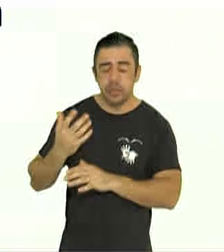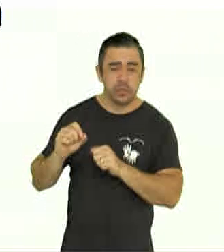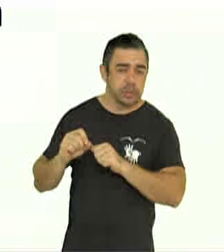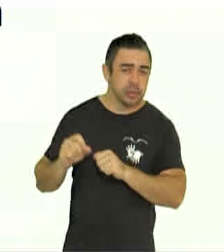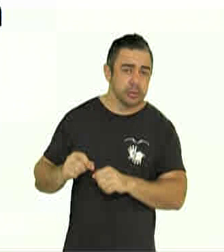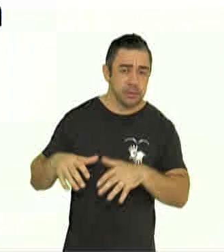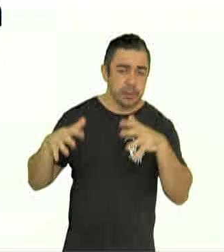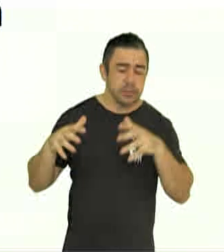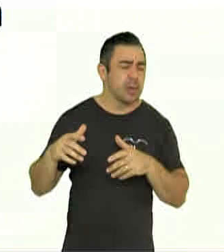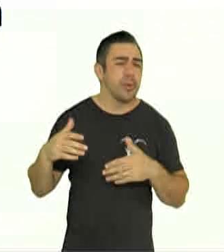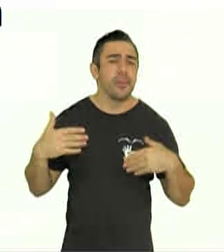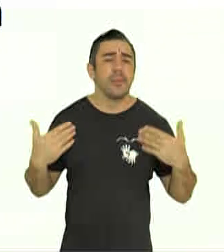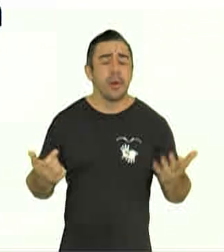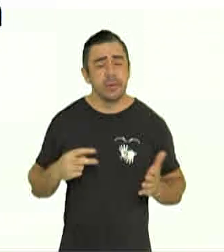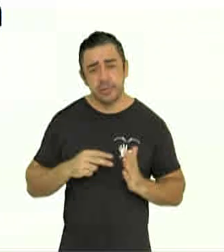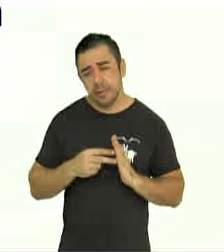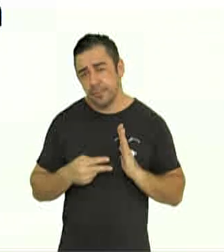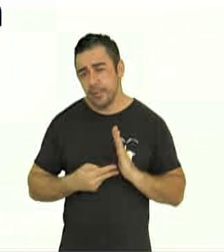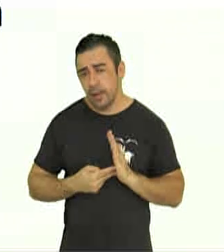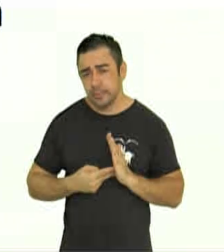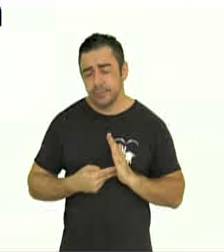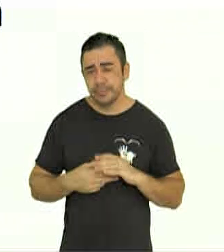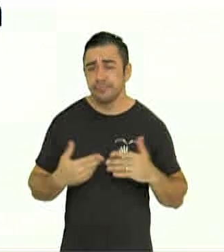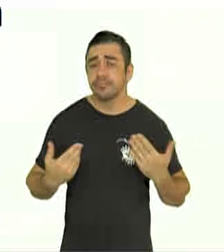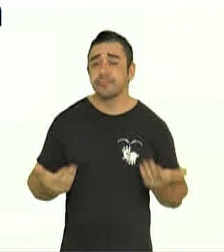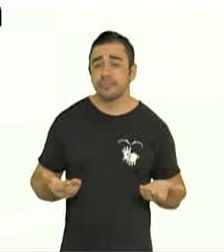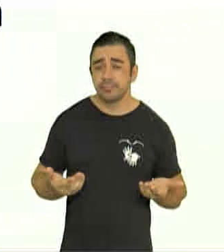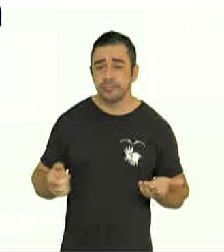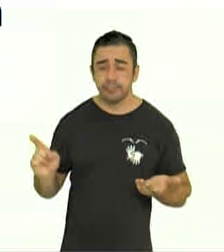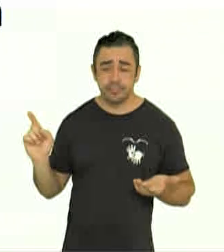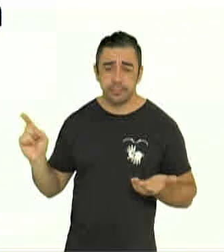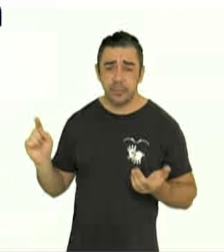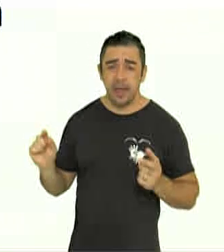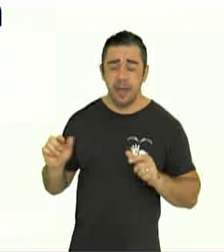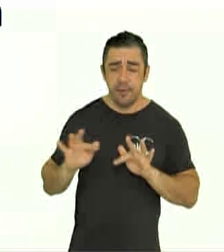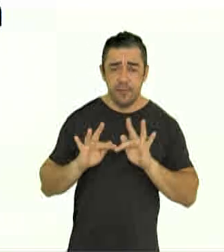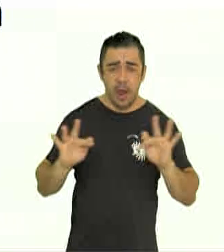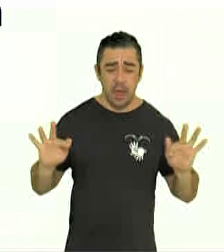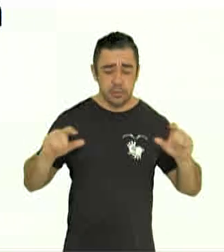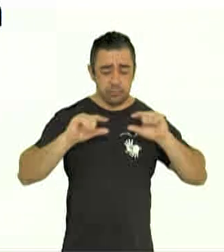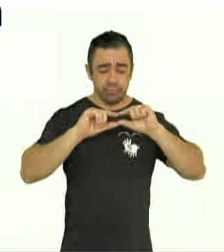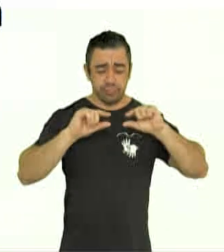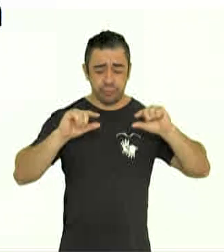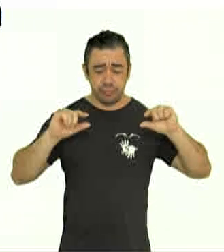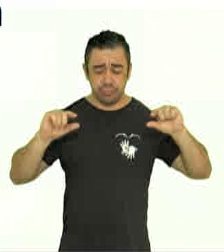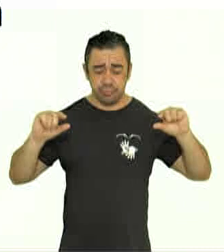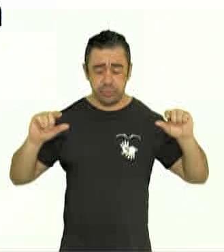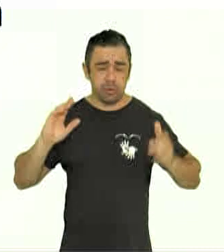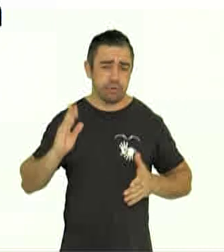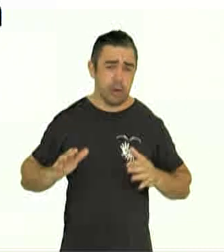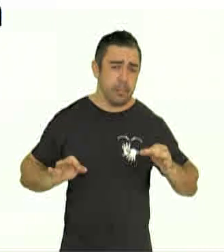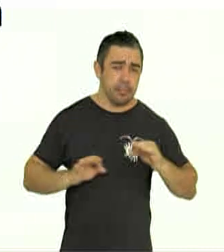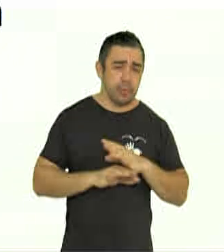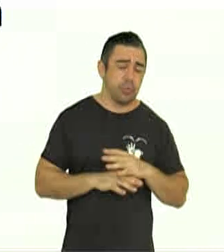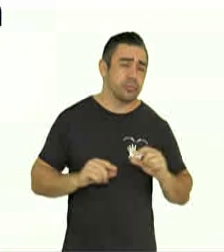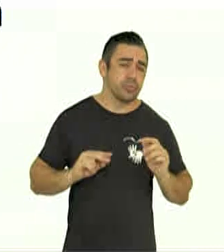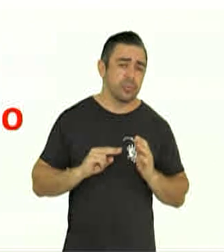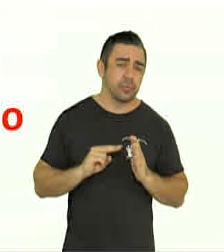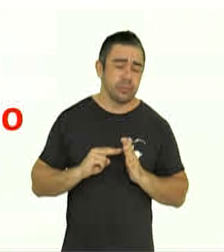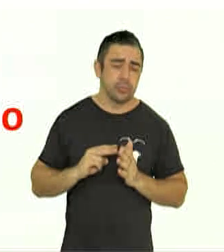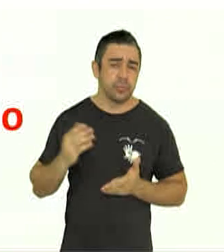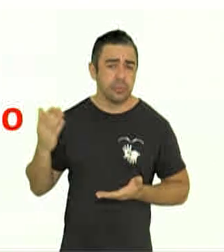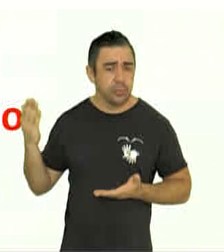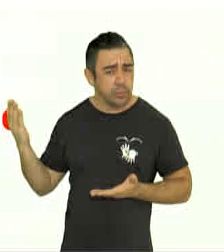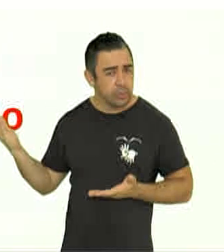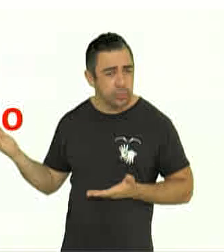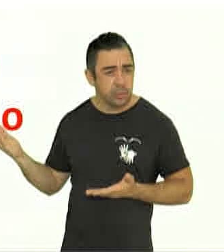é o efeito de sentido para esse, né, para o trecho grifado, já que diz lá, já tem pronta para ele uma cosmogonia